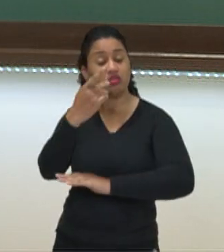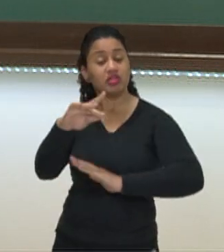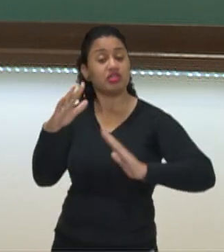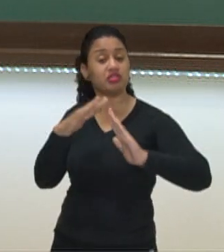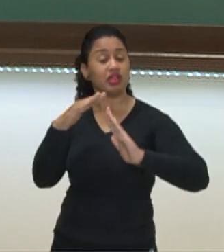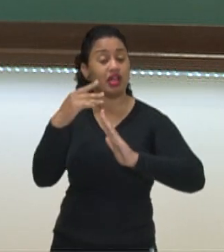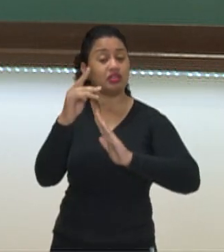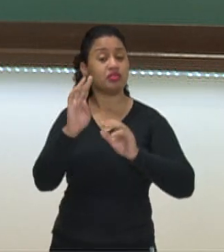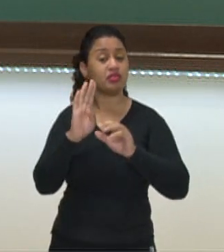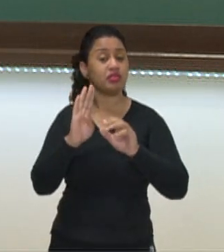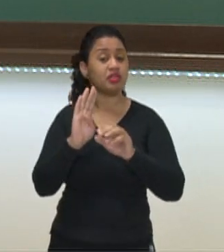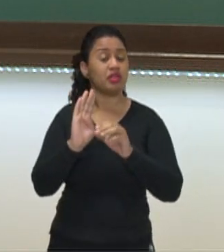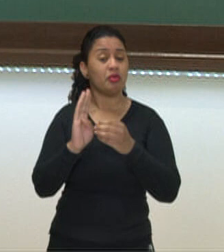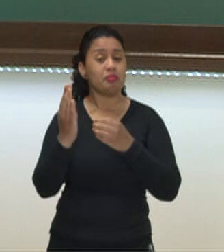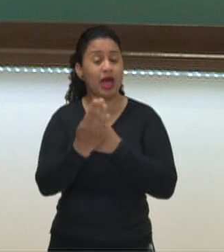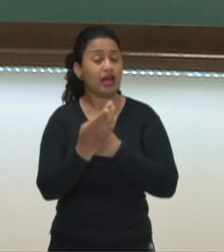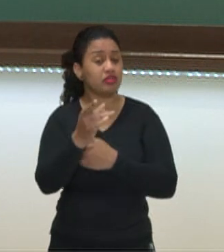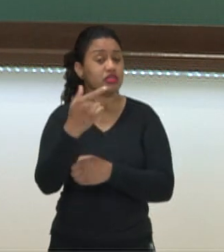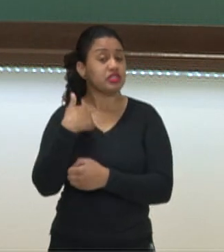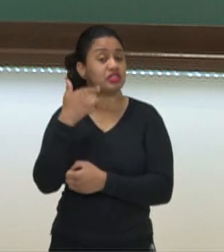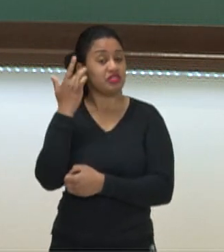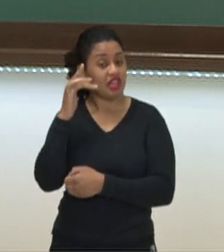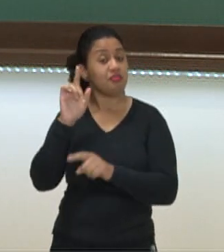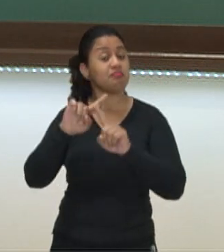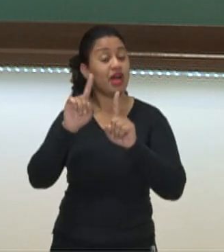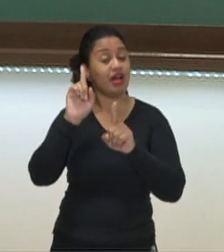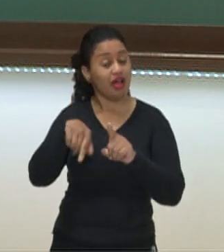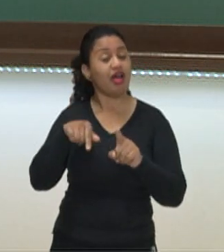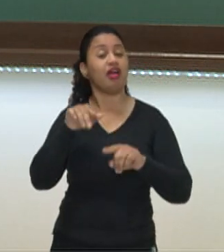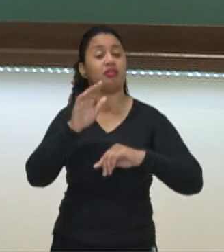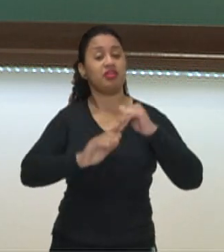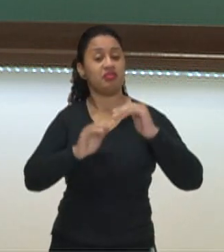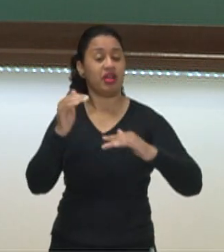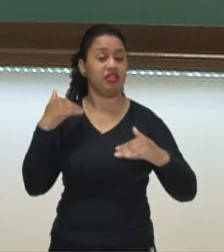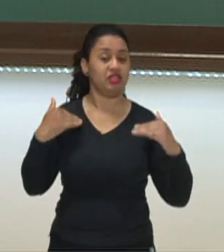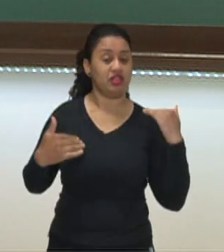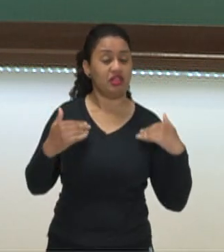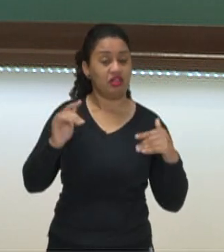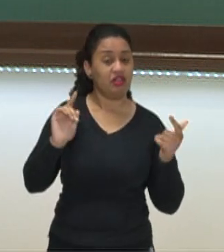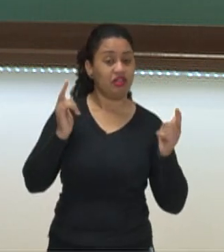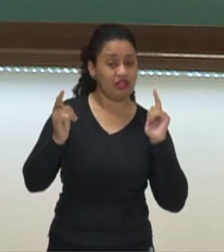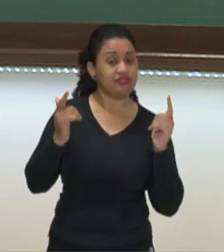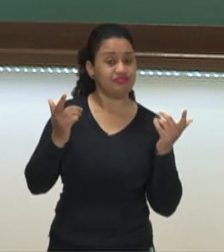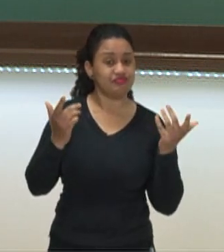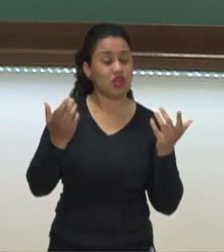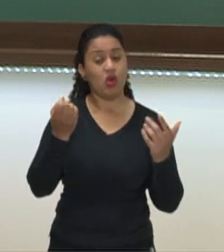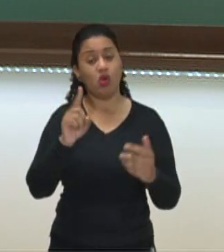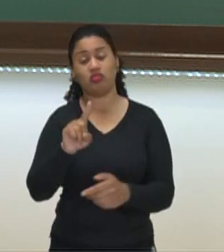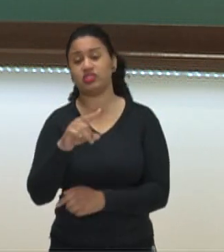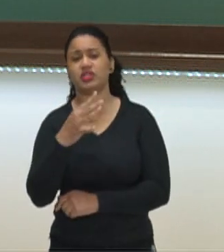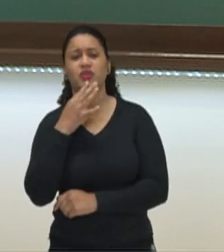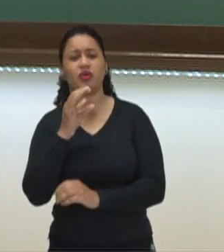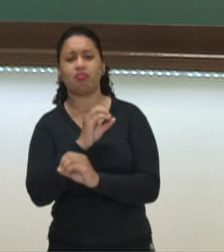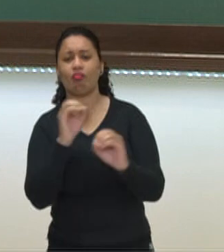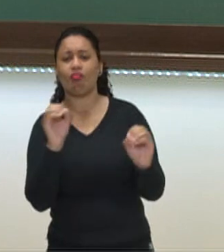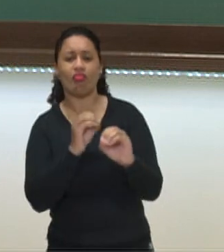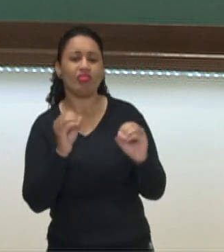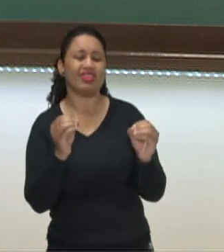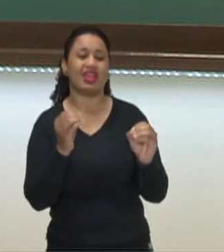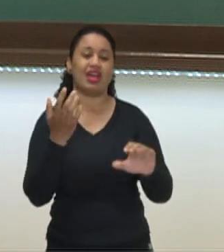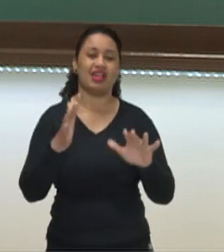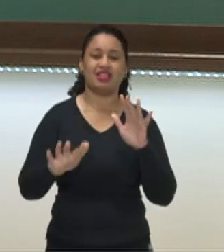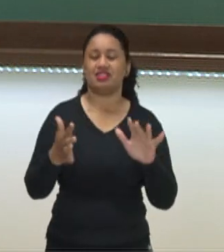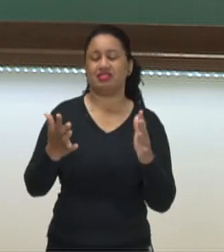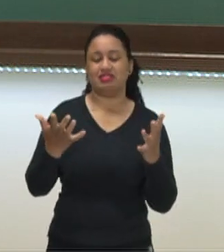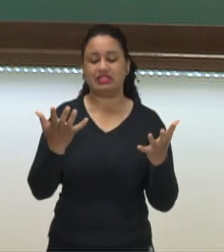teu bairro, e você nem sabia, mas ela é uma prática corporal de aventura? Ou você não conhece nenhuma, às vezes